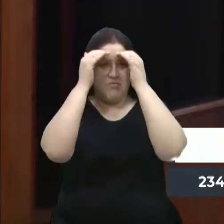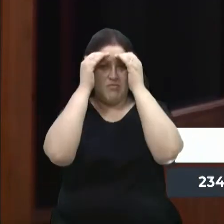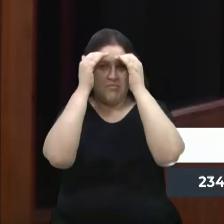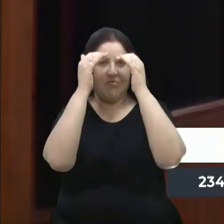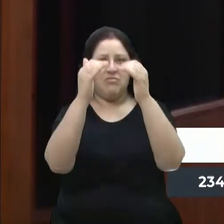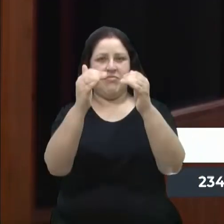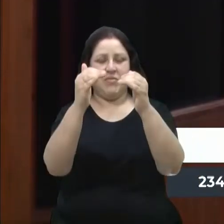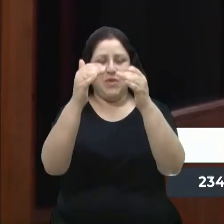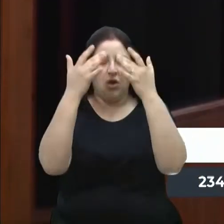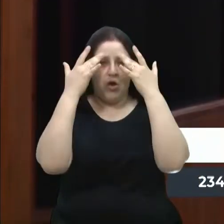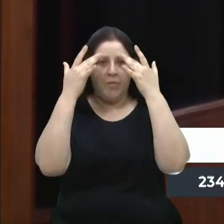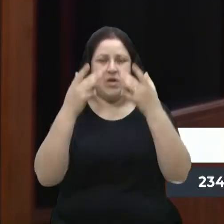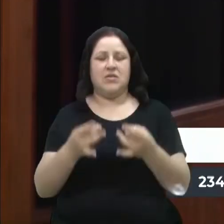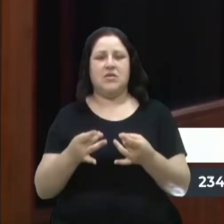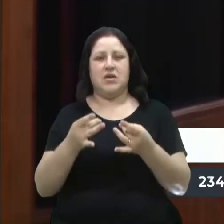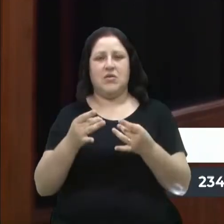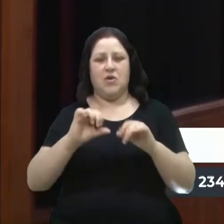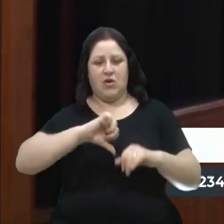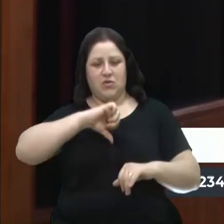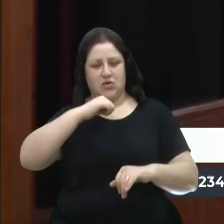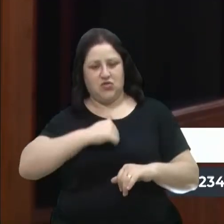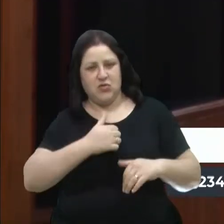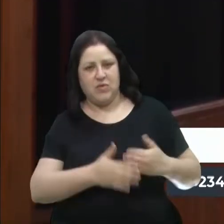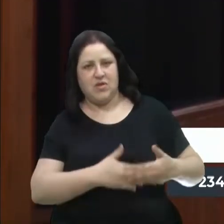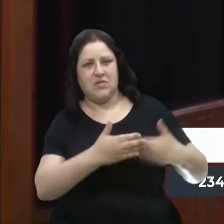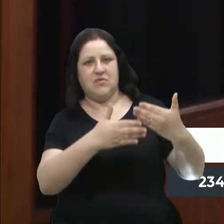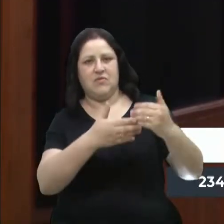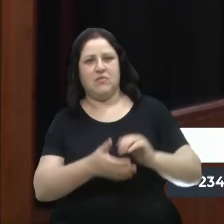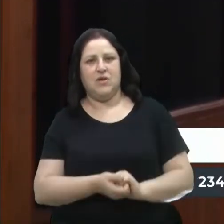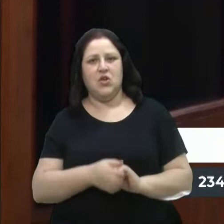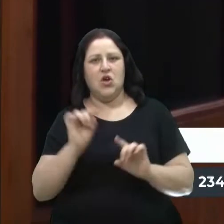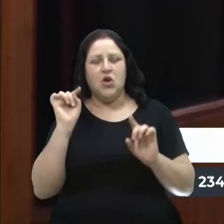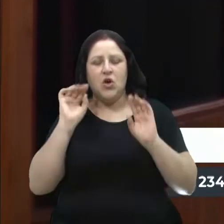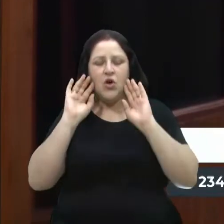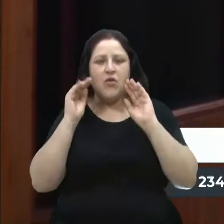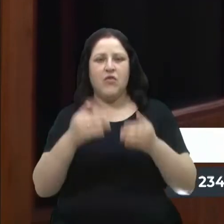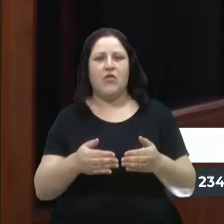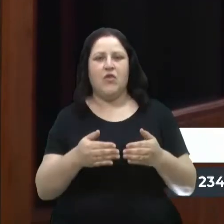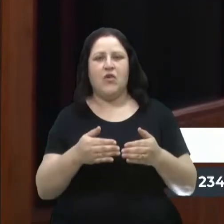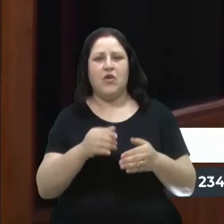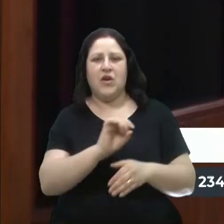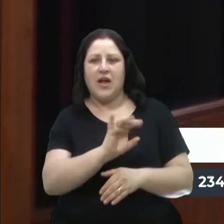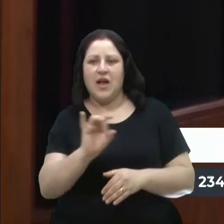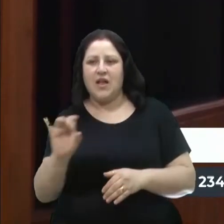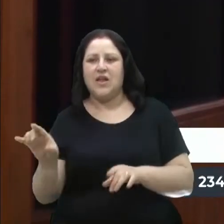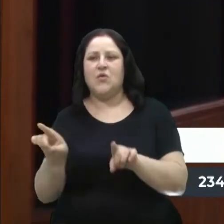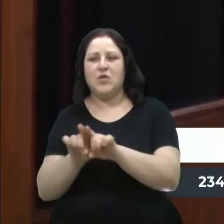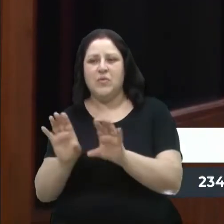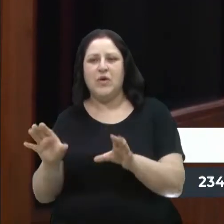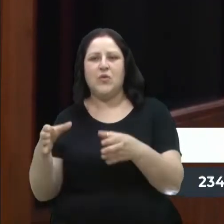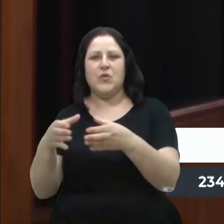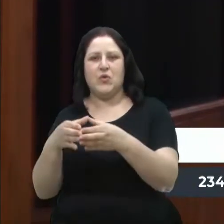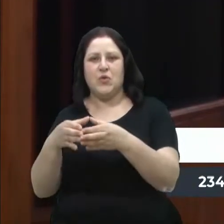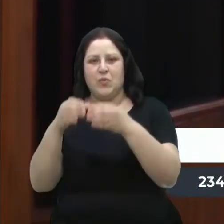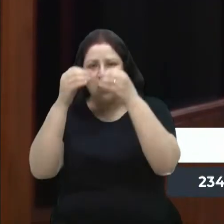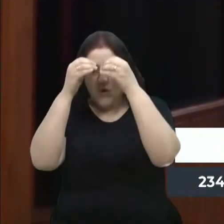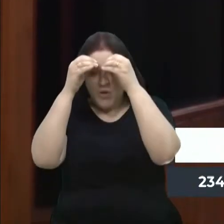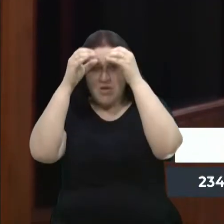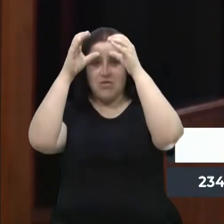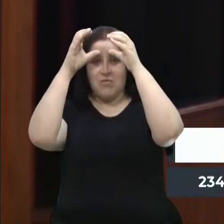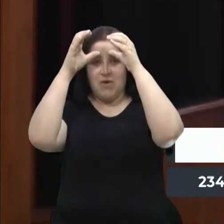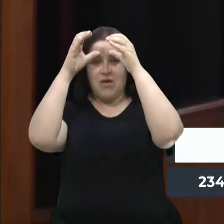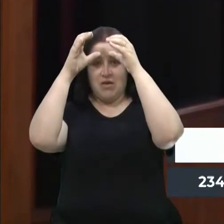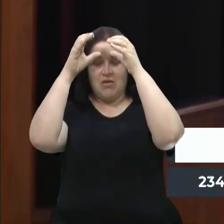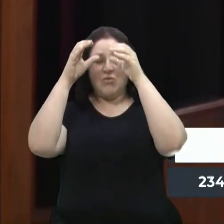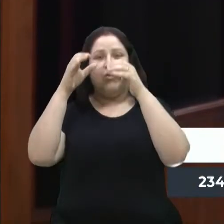desenvolvimento da autoestima visando o conhecimento individual e coletivo para que assim possam transformar